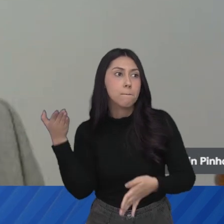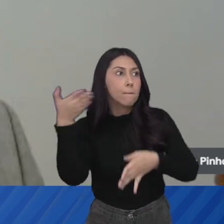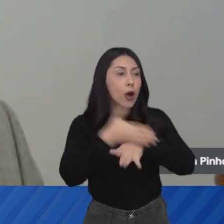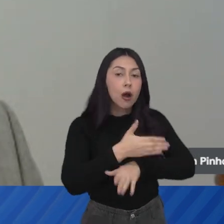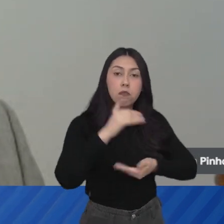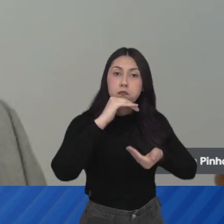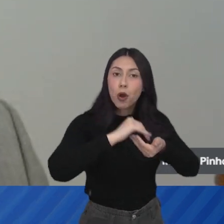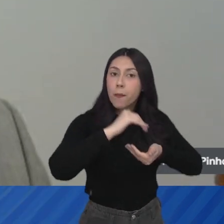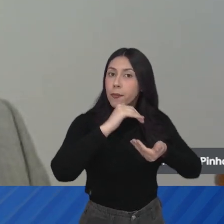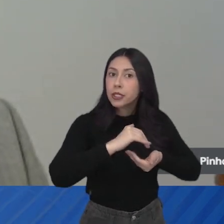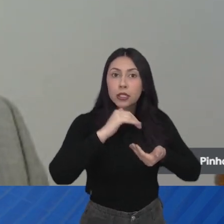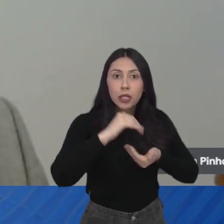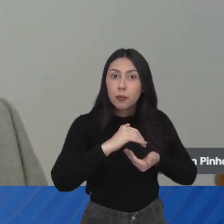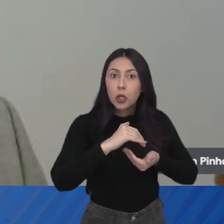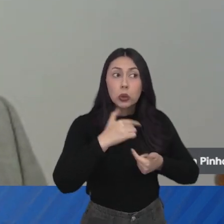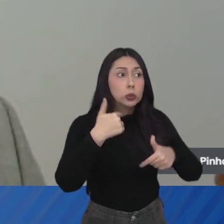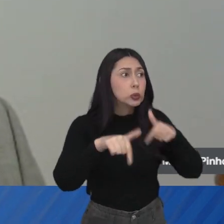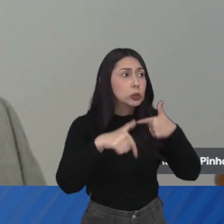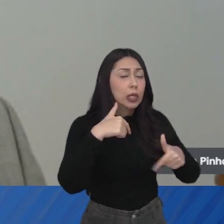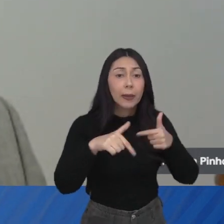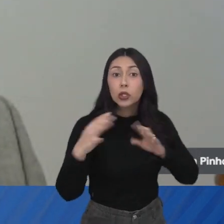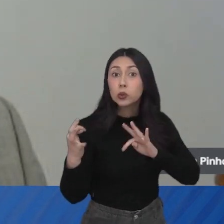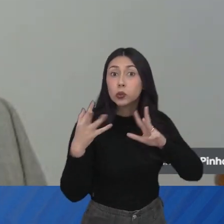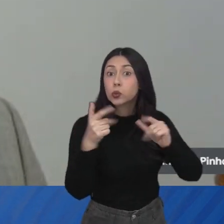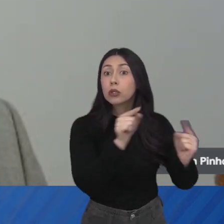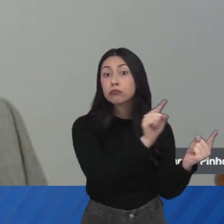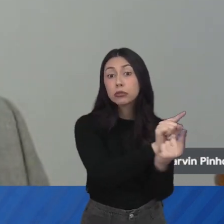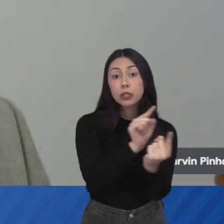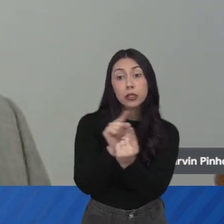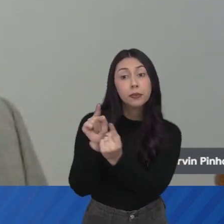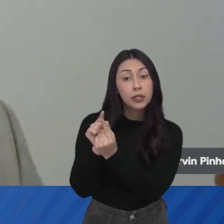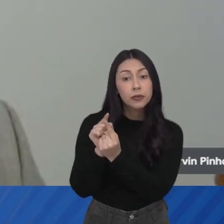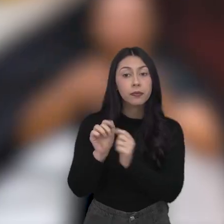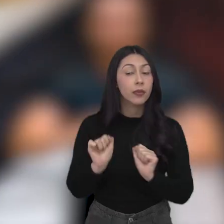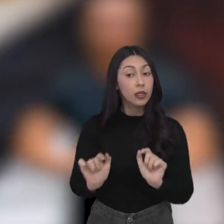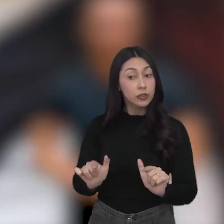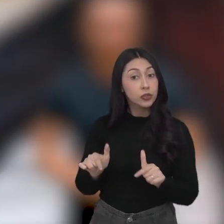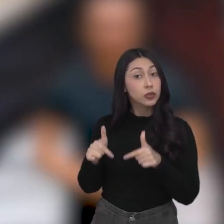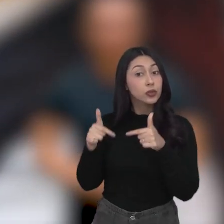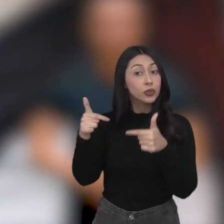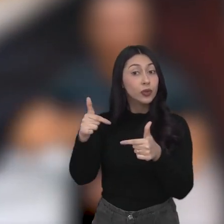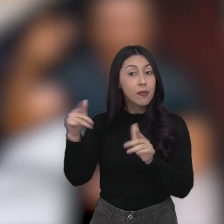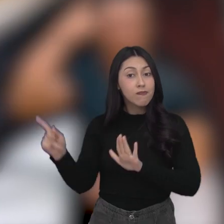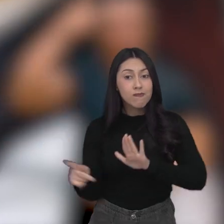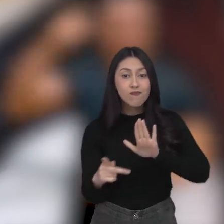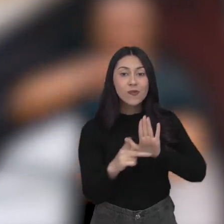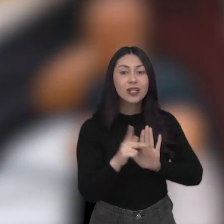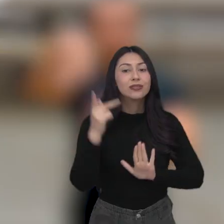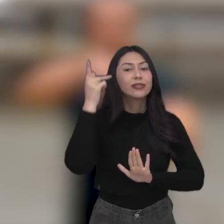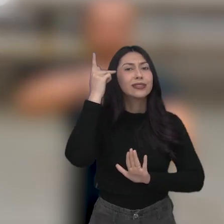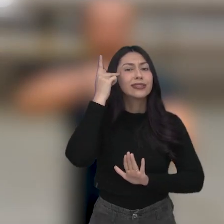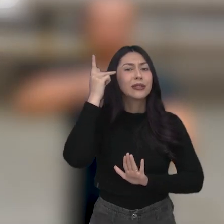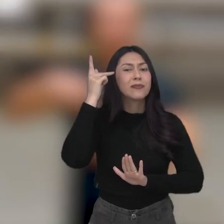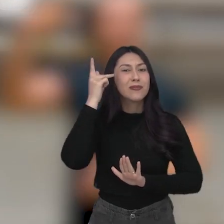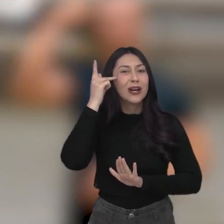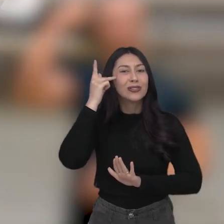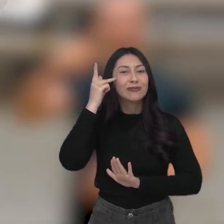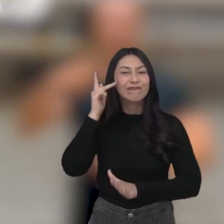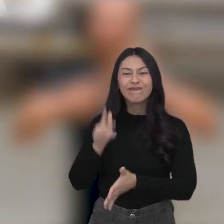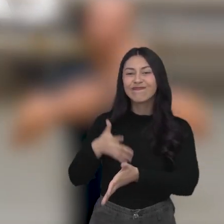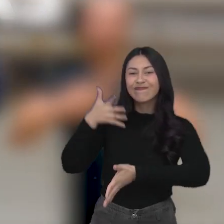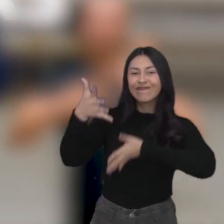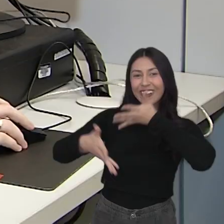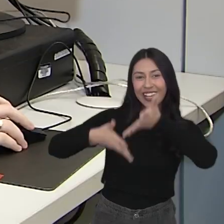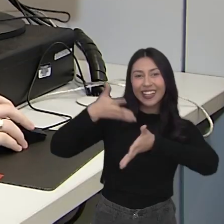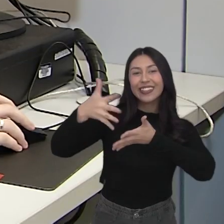no Poupa Tempo e fazer uso de todos os serviços que o Poupa Tempo oferece. A iniciativa faz parte do programa São Paulo